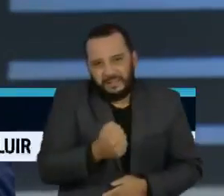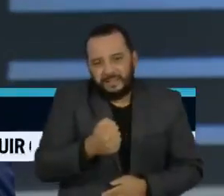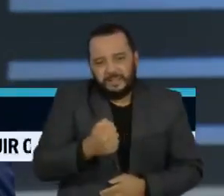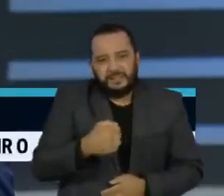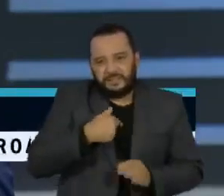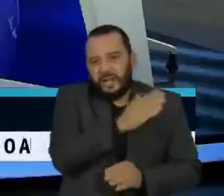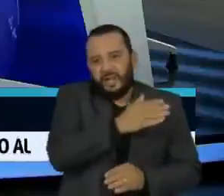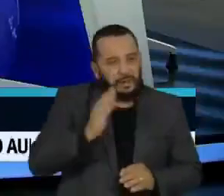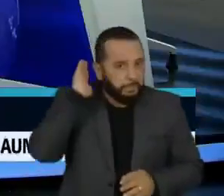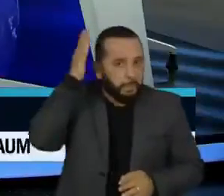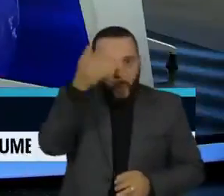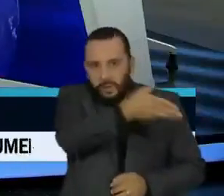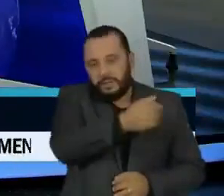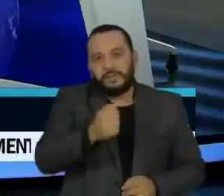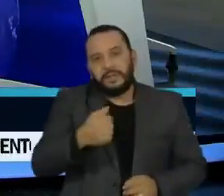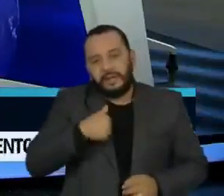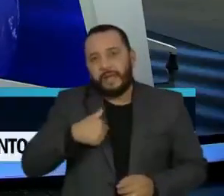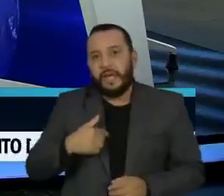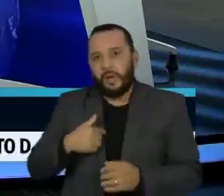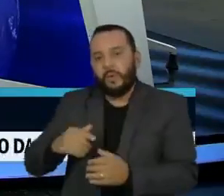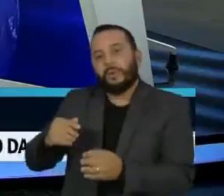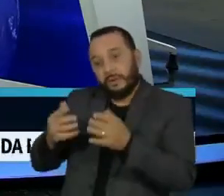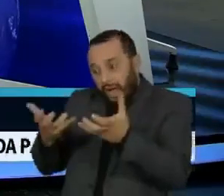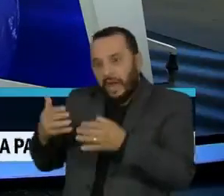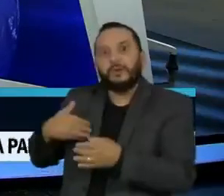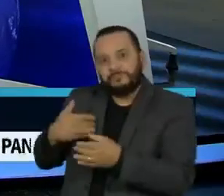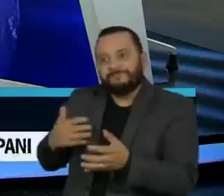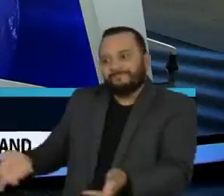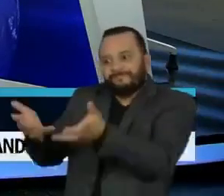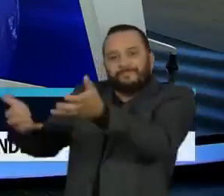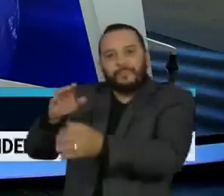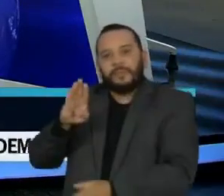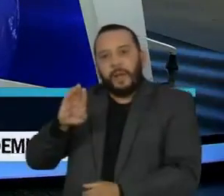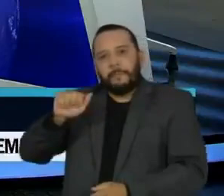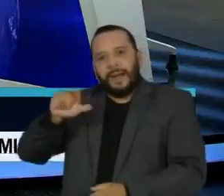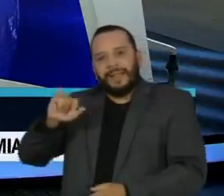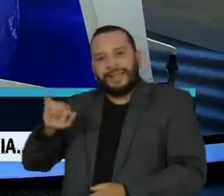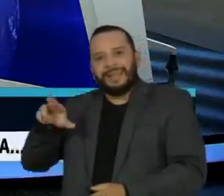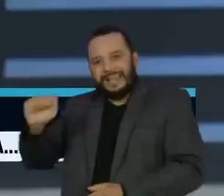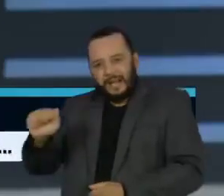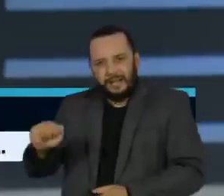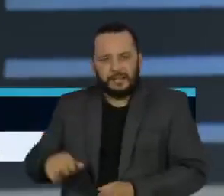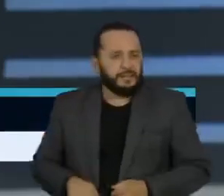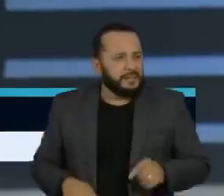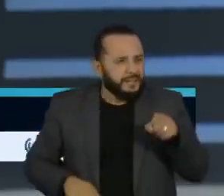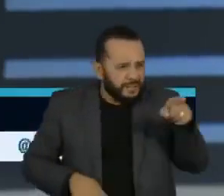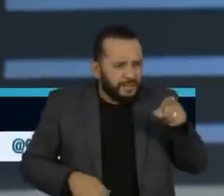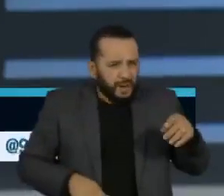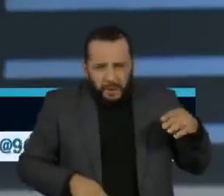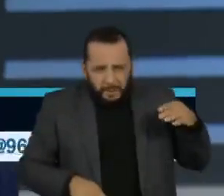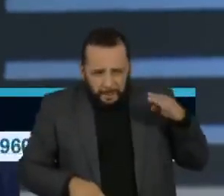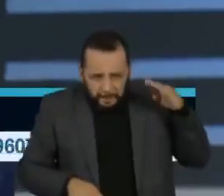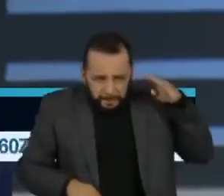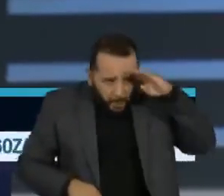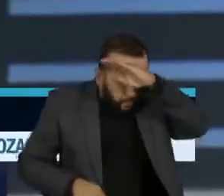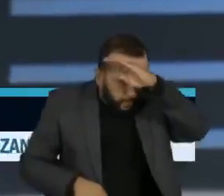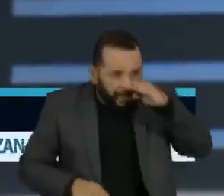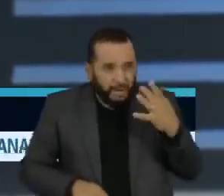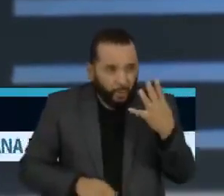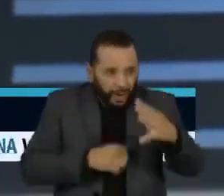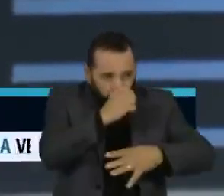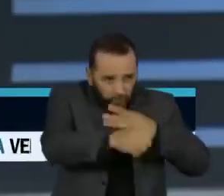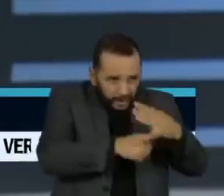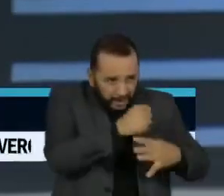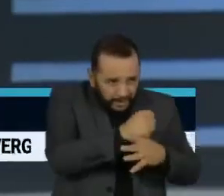e como Brasileiro hoje torço pelo ballet Russo agora rapidamente para você bolsonaro não chega ao fim de mandar não eu já falei isso desde o ano passado no seu